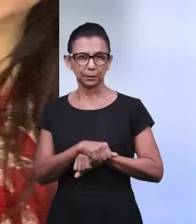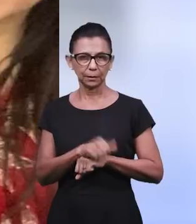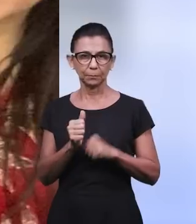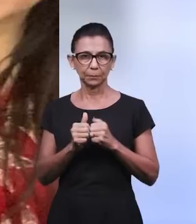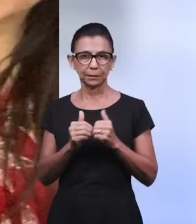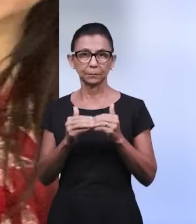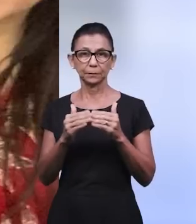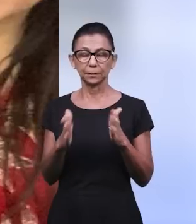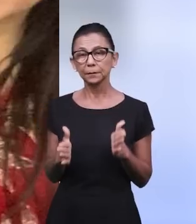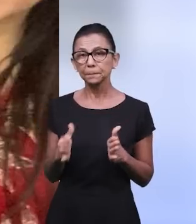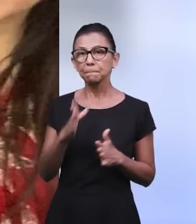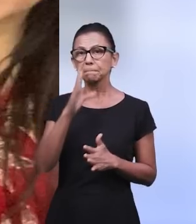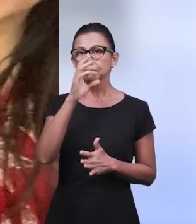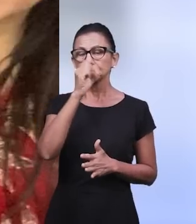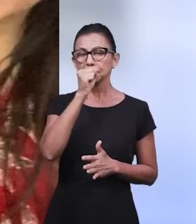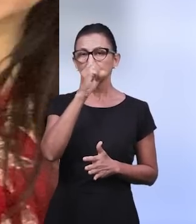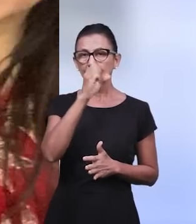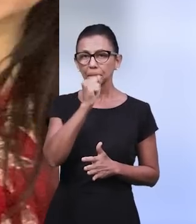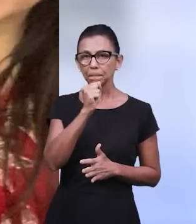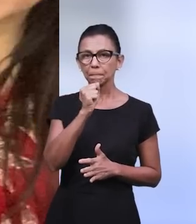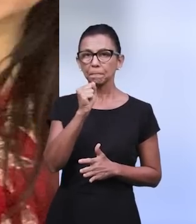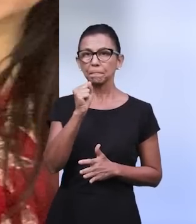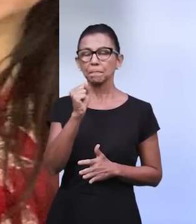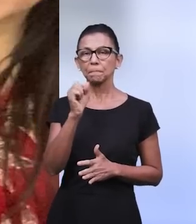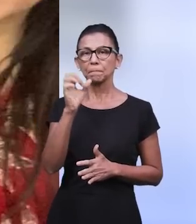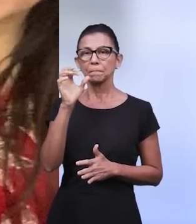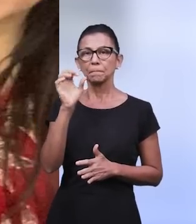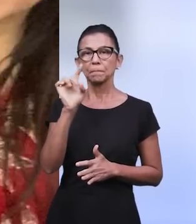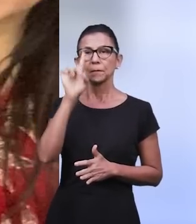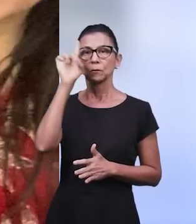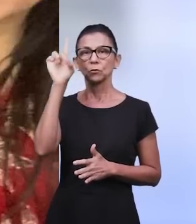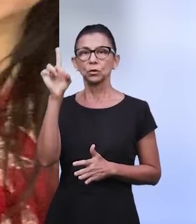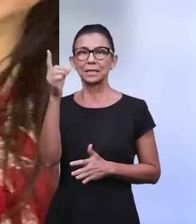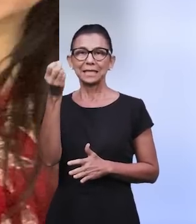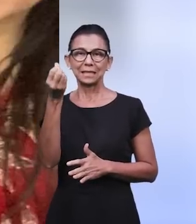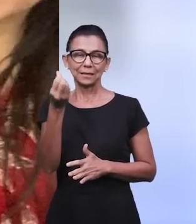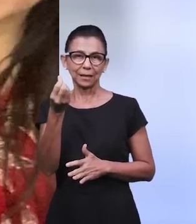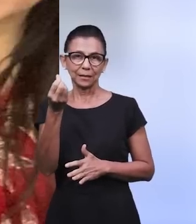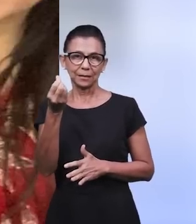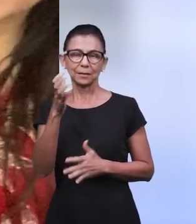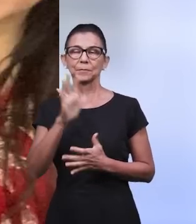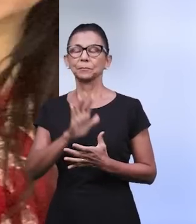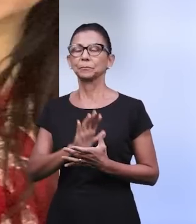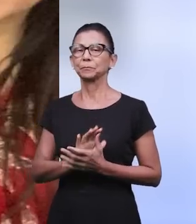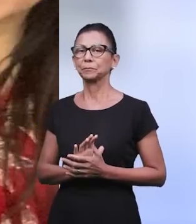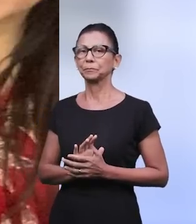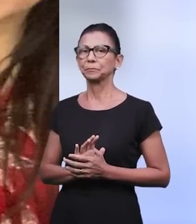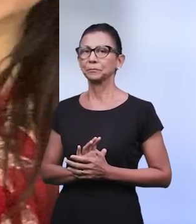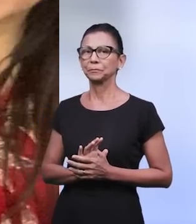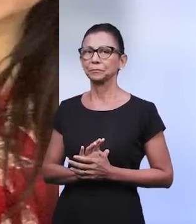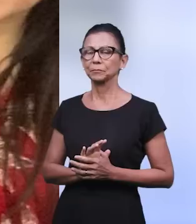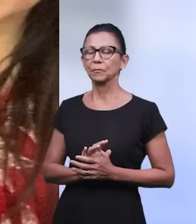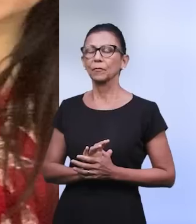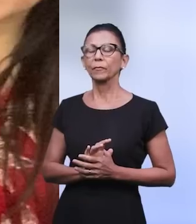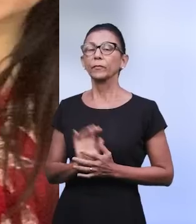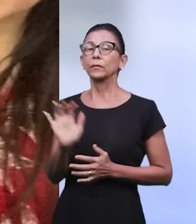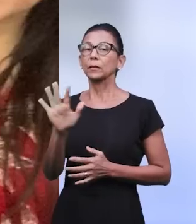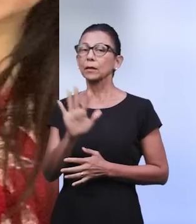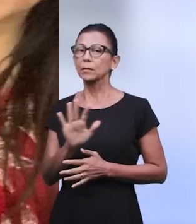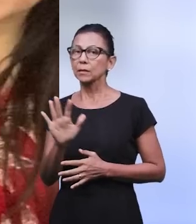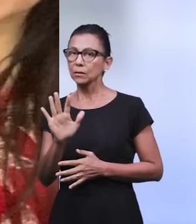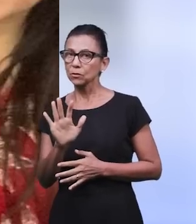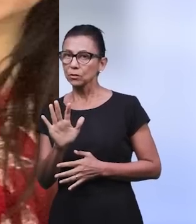Confira! Neste sábado, dia 6, os irmãos da Igreja Cristã Maranhão do município de Bonfim, fronteira com a Guiana